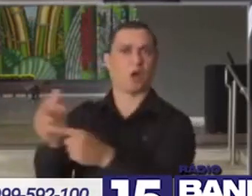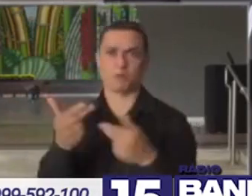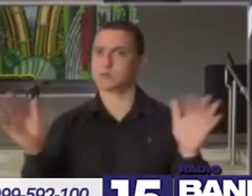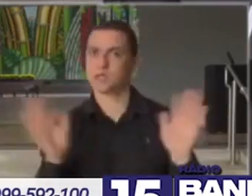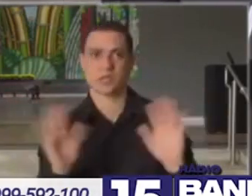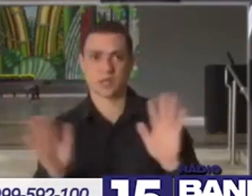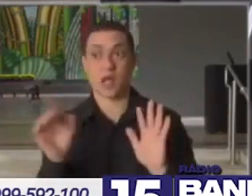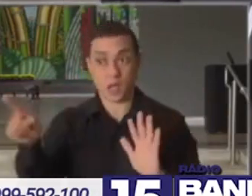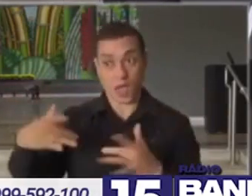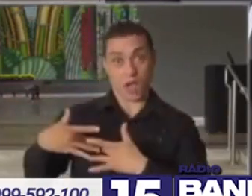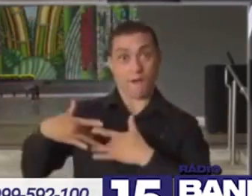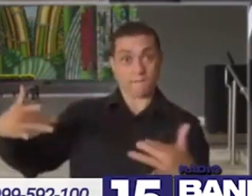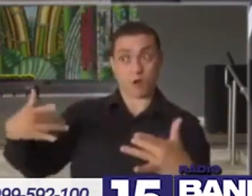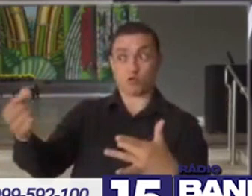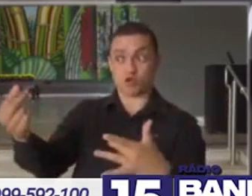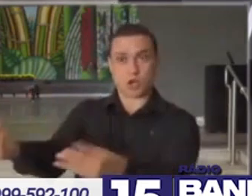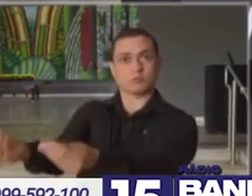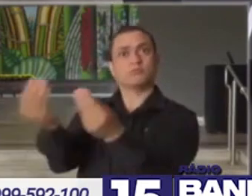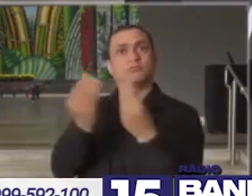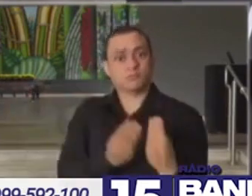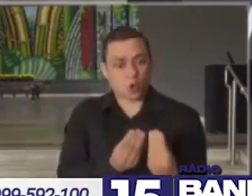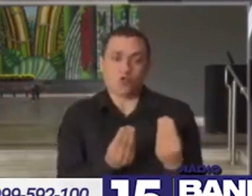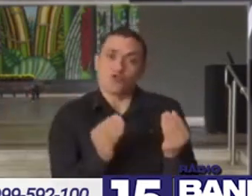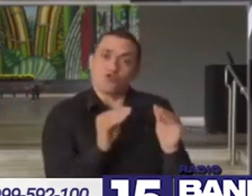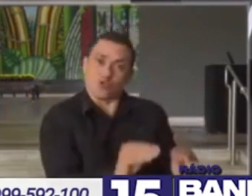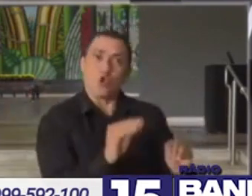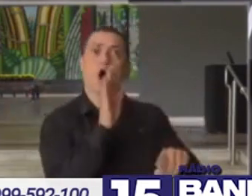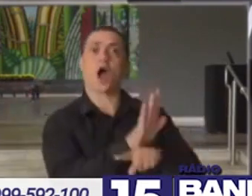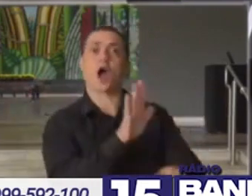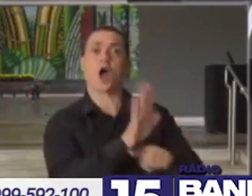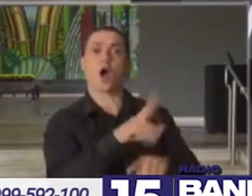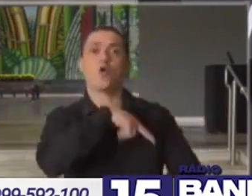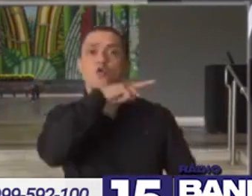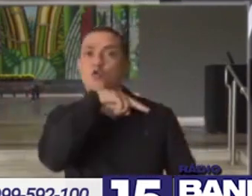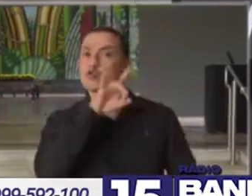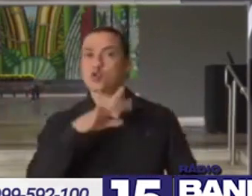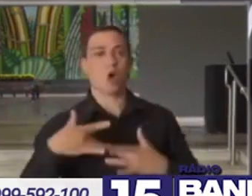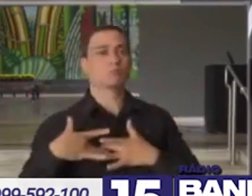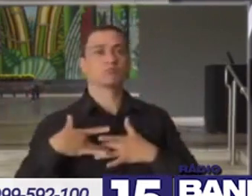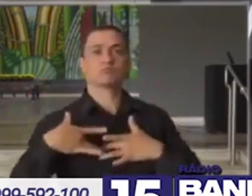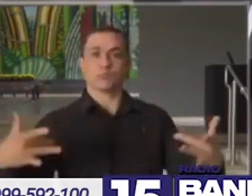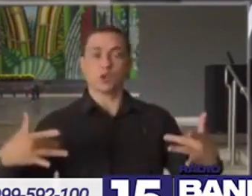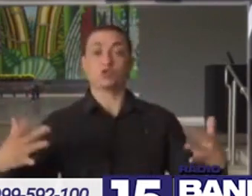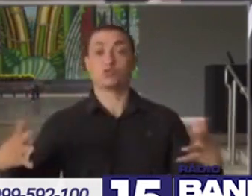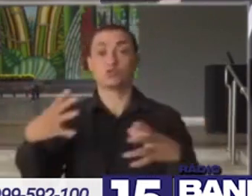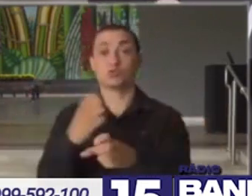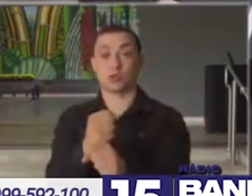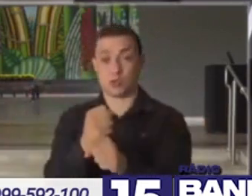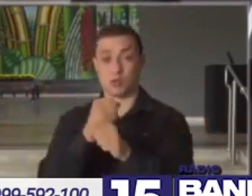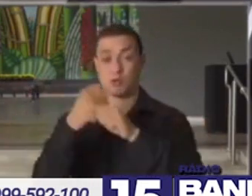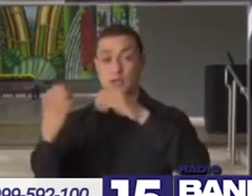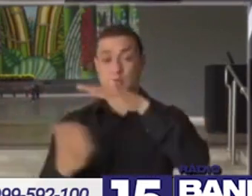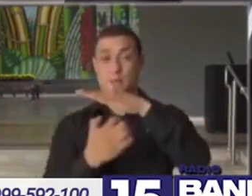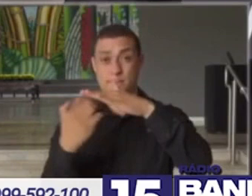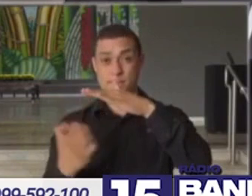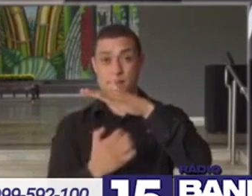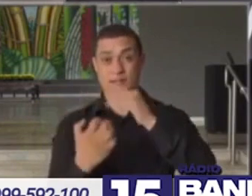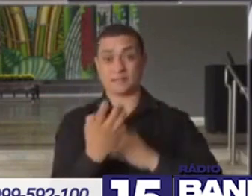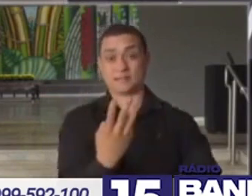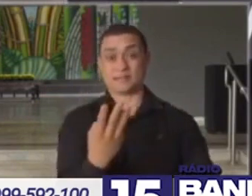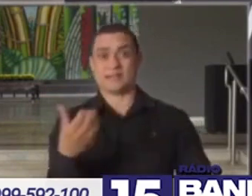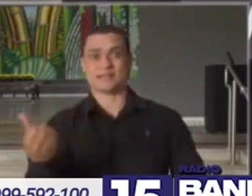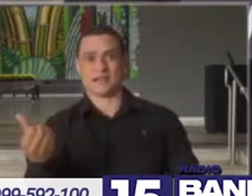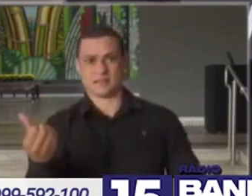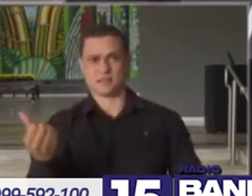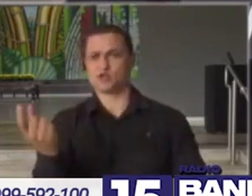R$162 milhões. O governo do Estado de São Paulo conseguiu bater a meta de captação de recursos privados em doação. Não